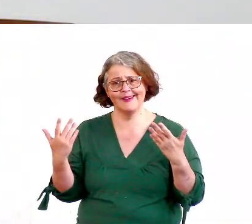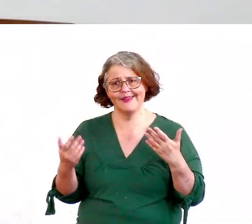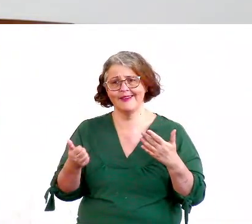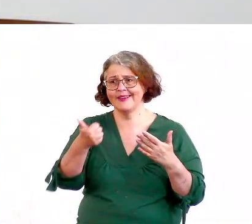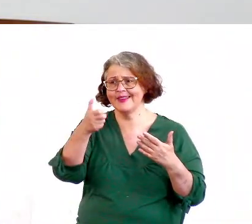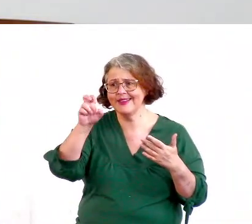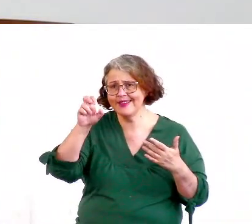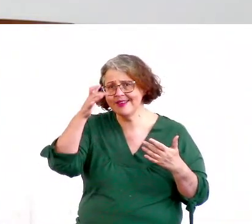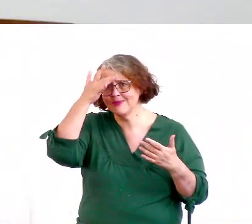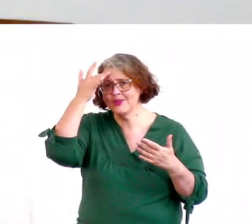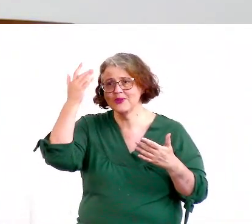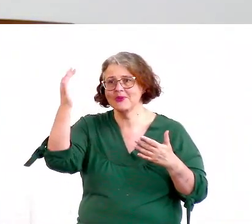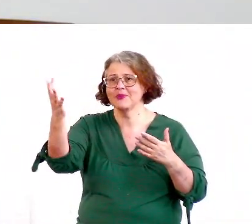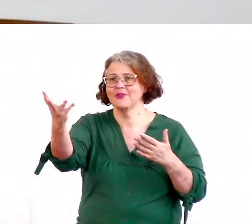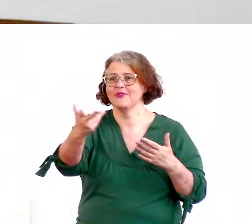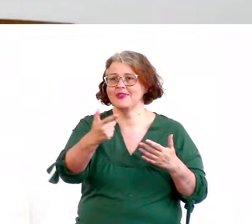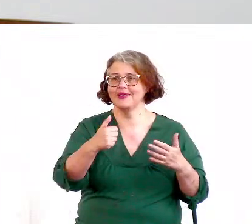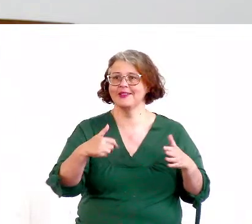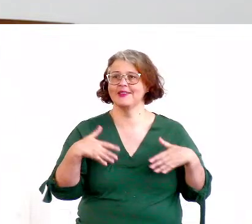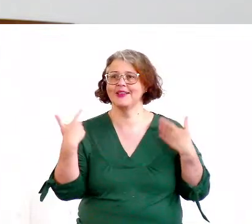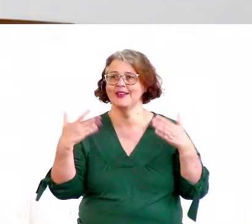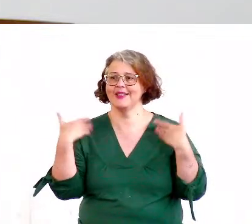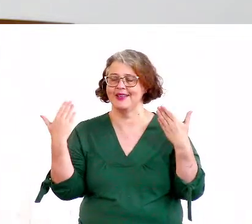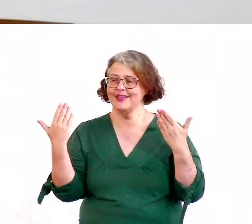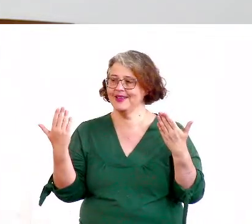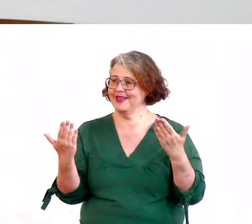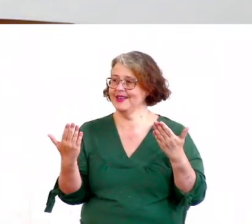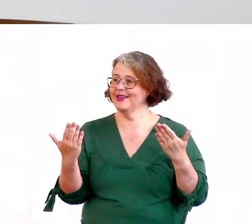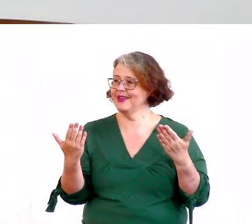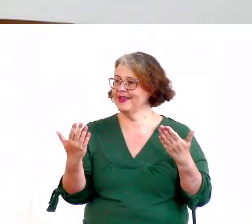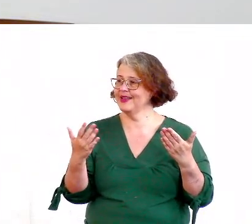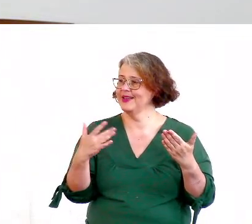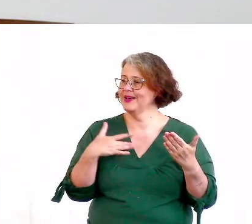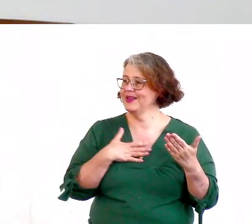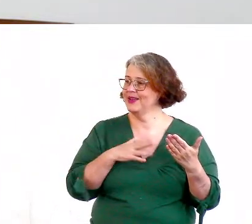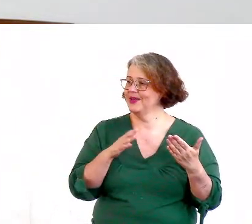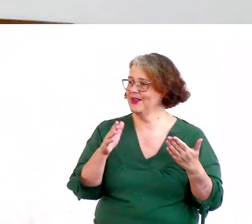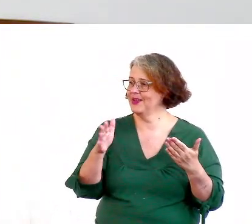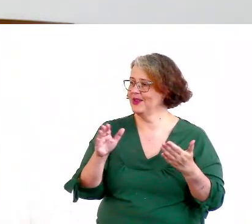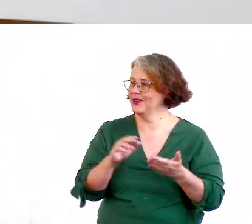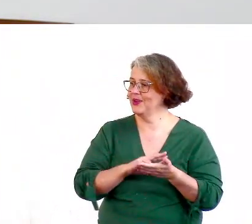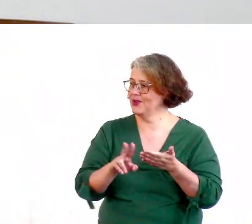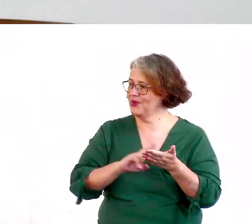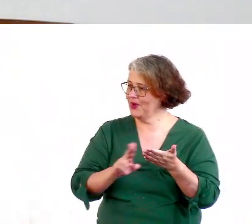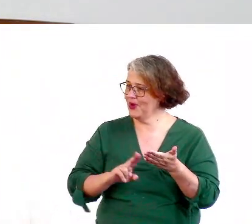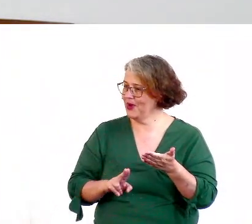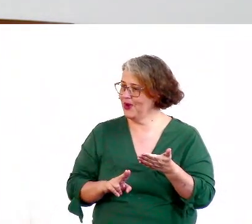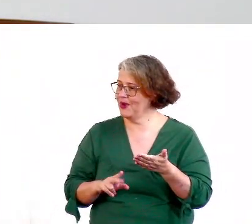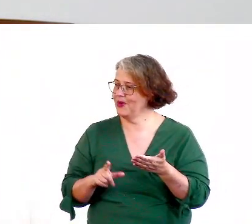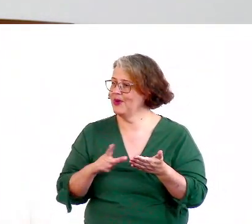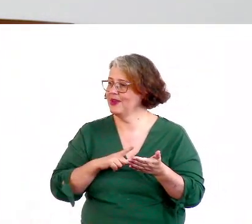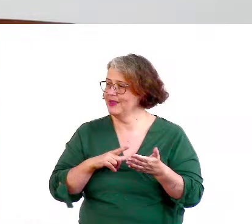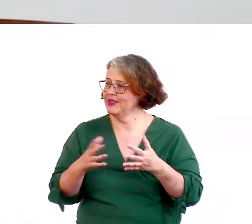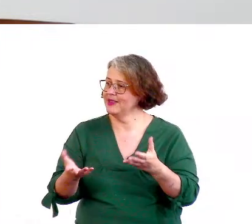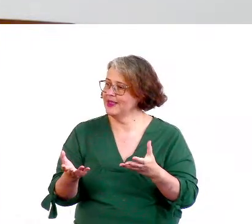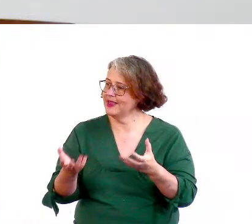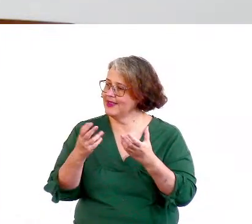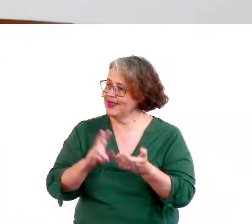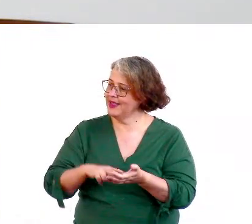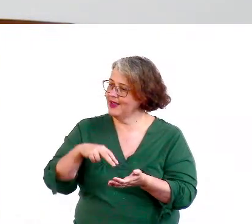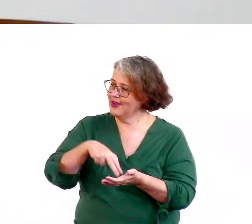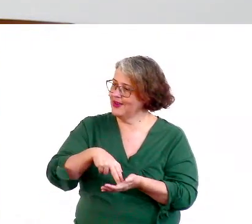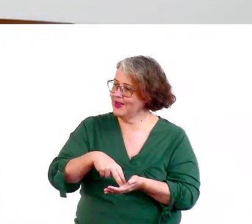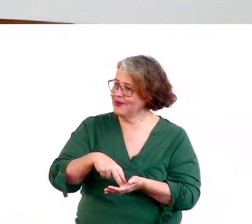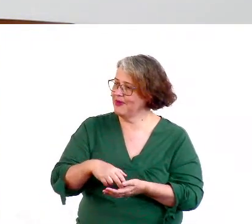15 irmãos, 15 amigos. Eu vou ler os nomes deles e se eles se sentirem à vontade com isso, levantem sua mão, fiquem